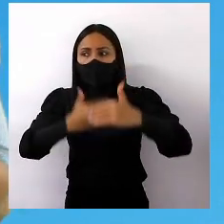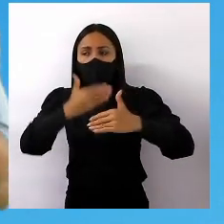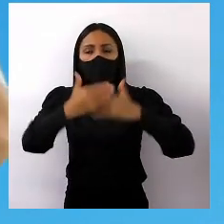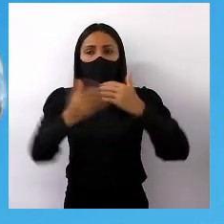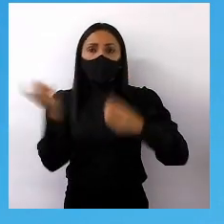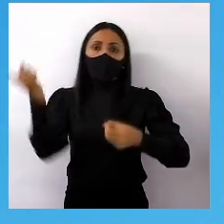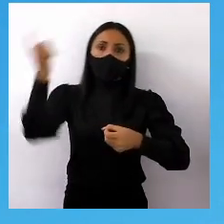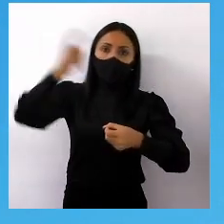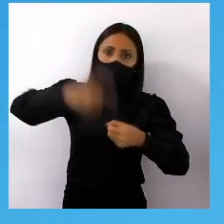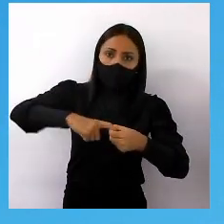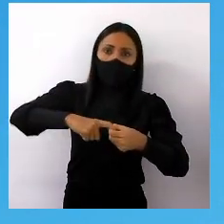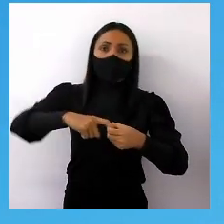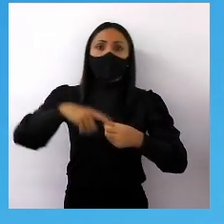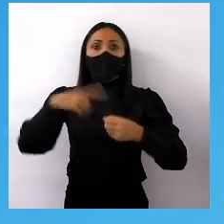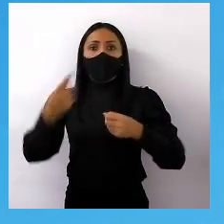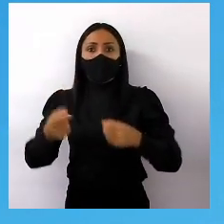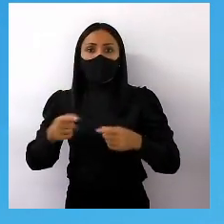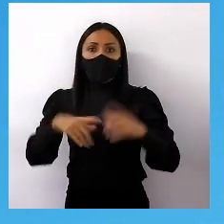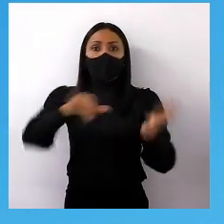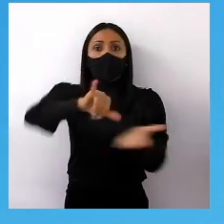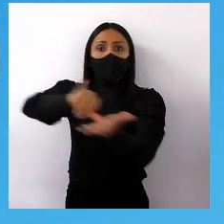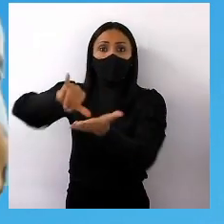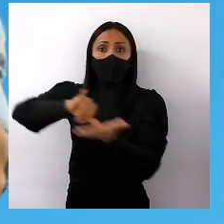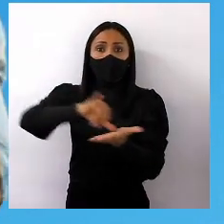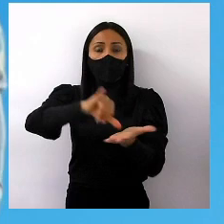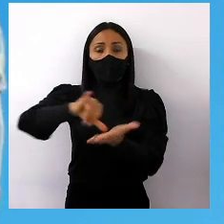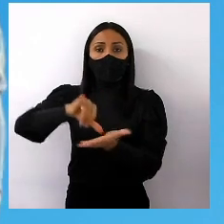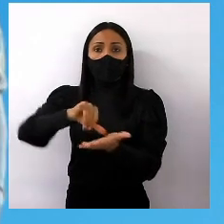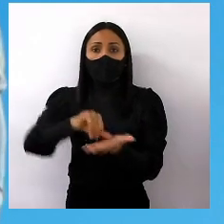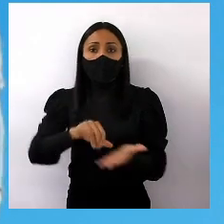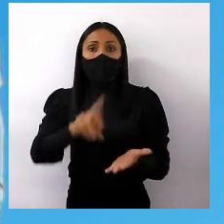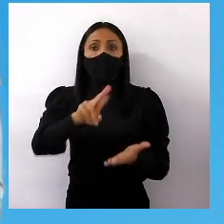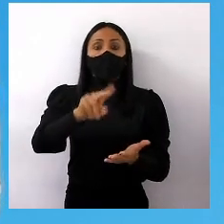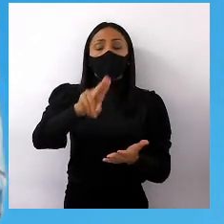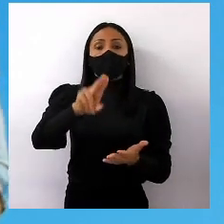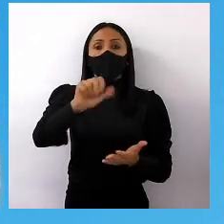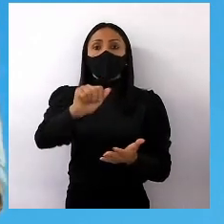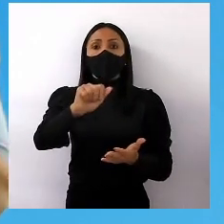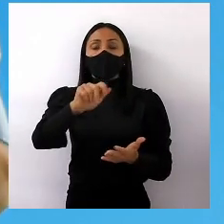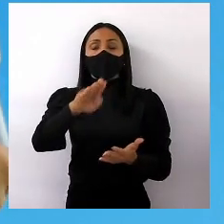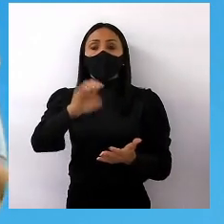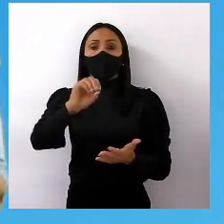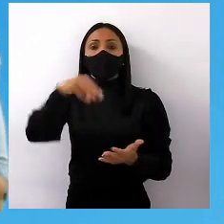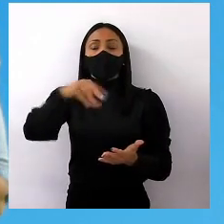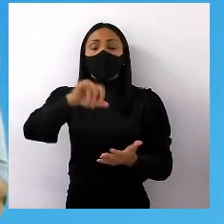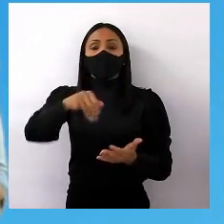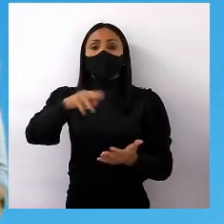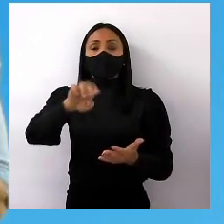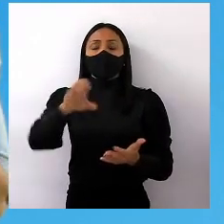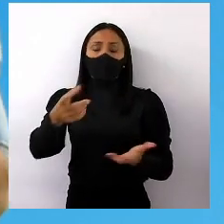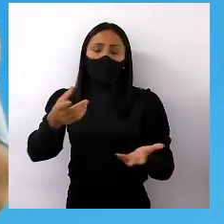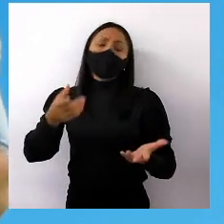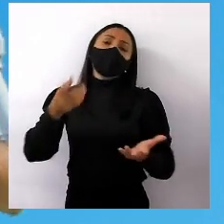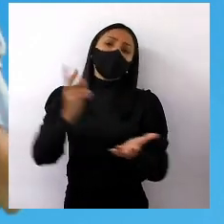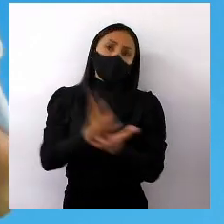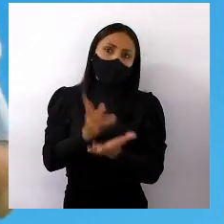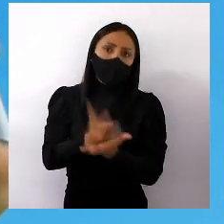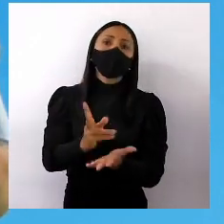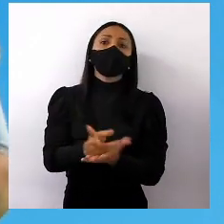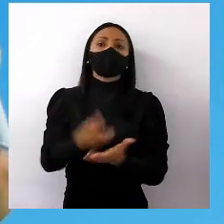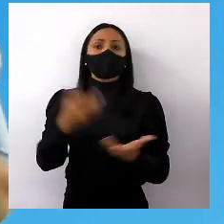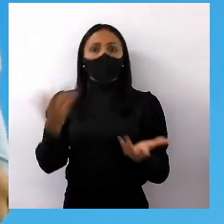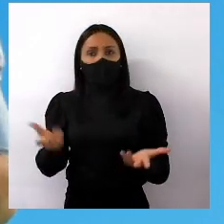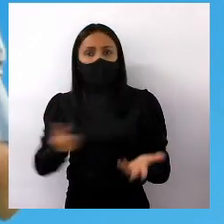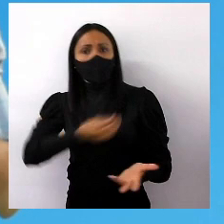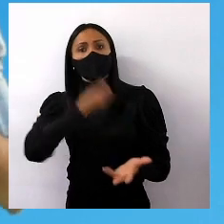As atividades na sede do Balé Popular, que fica na Rua do Bom Jesus, já está de volta. E sim, o balé continua vivo, garantindo aí a manutenção